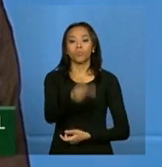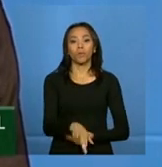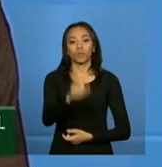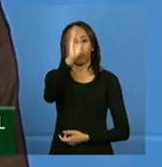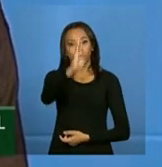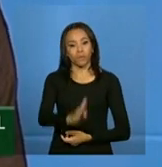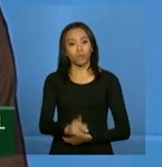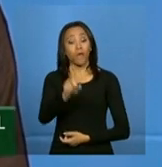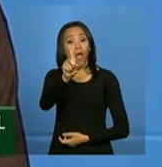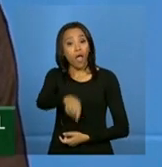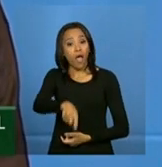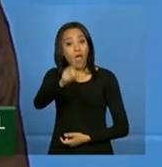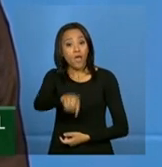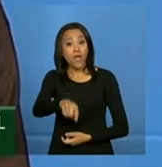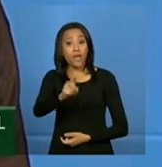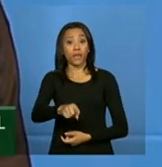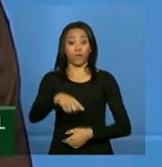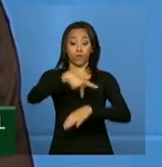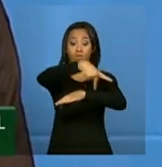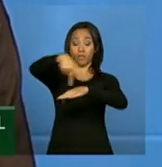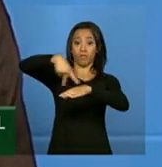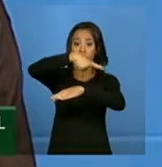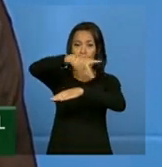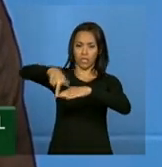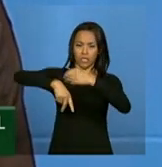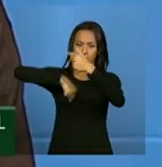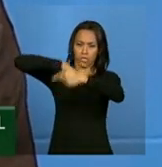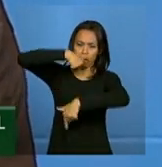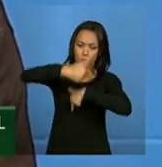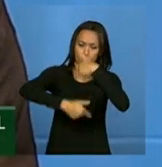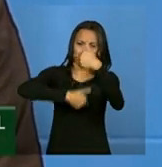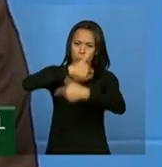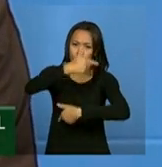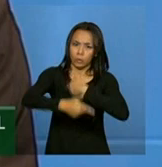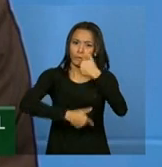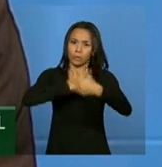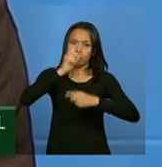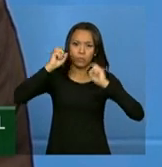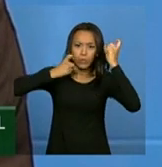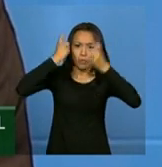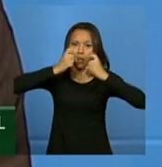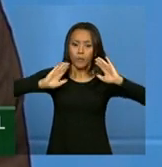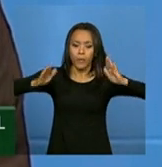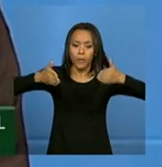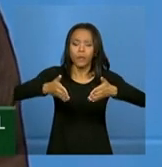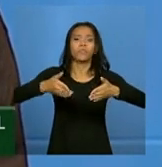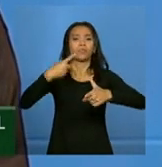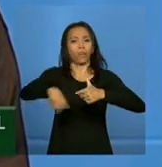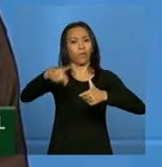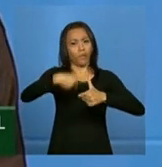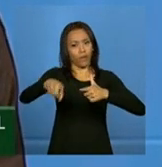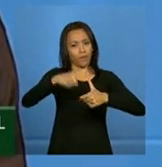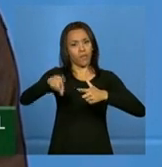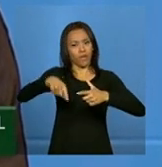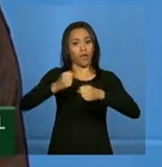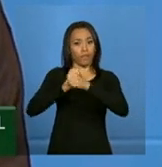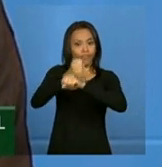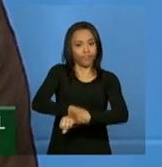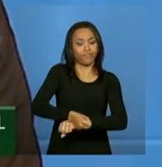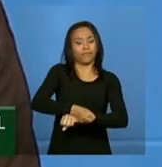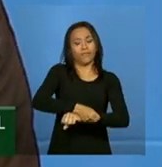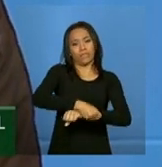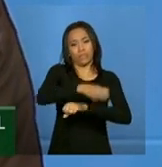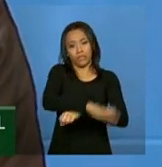a disponibilidade do país de se debruçar sobre esse problema que é o trabalho infantil, também coletar